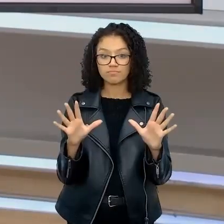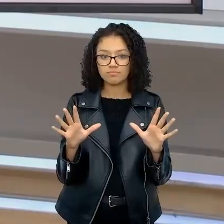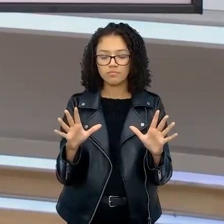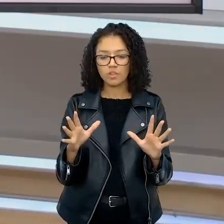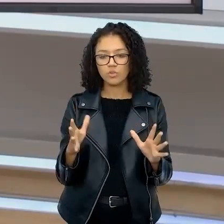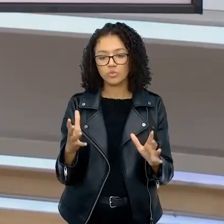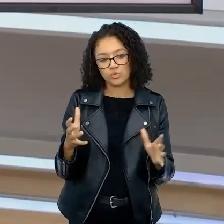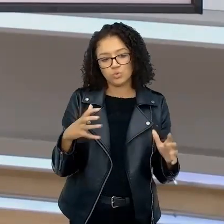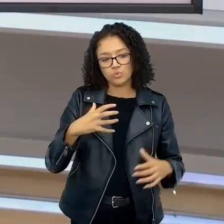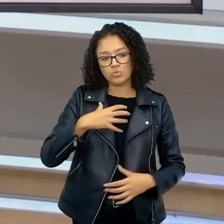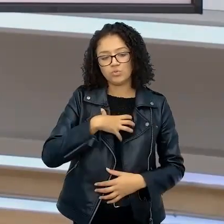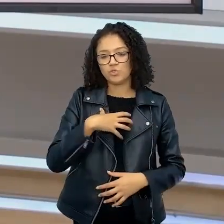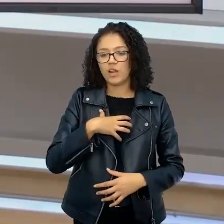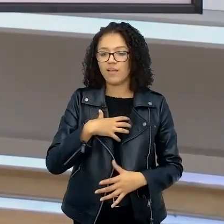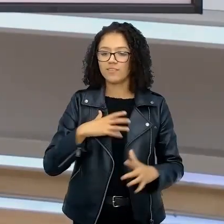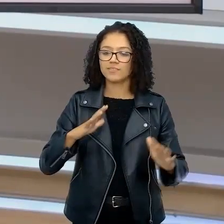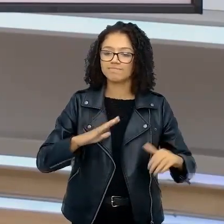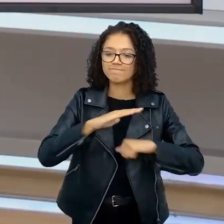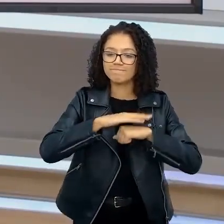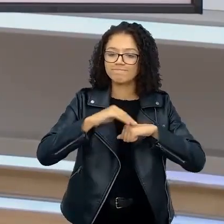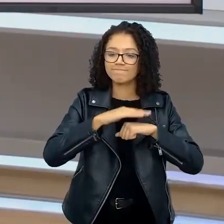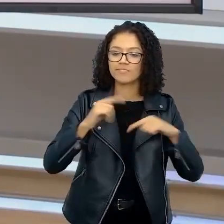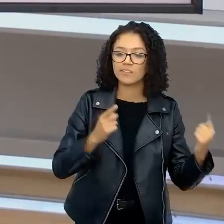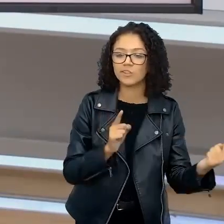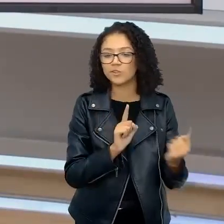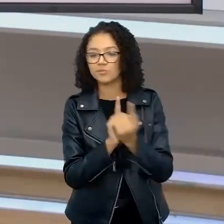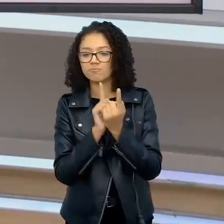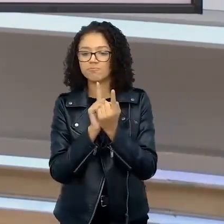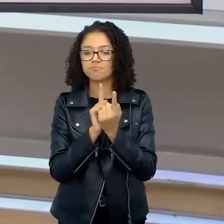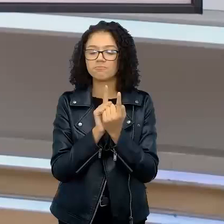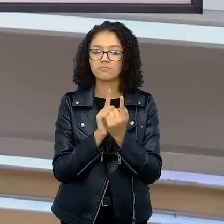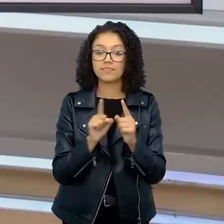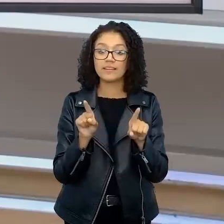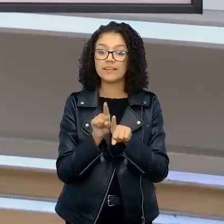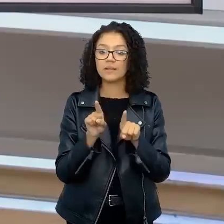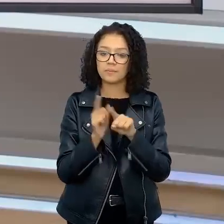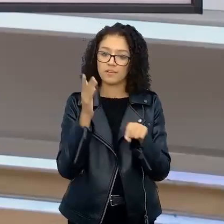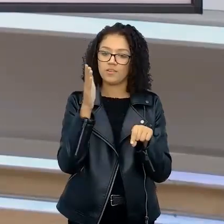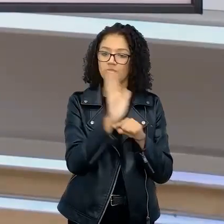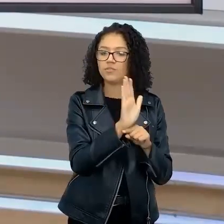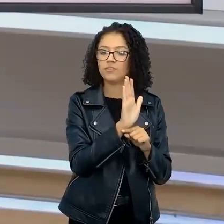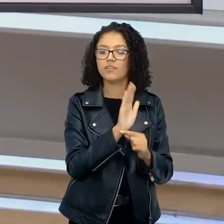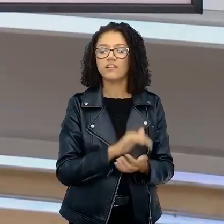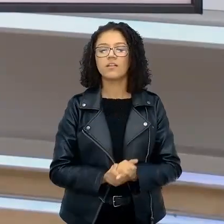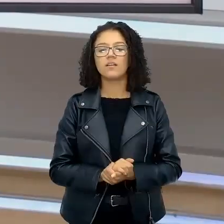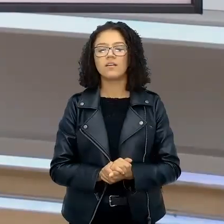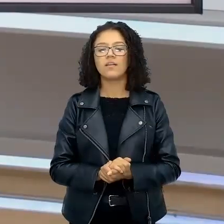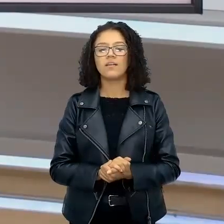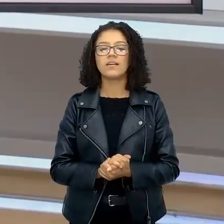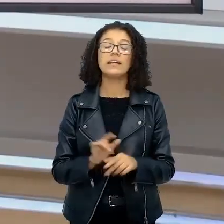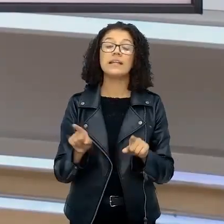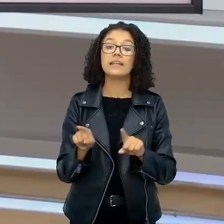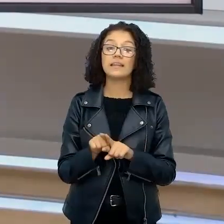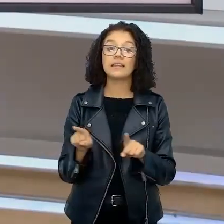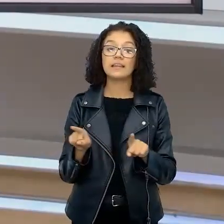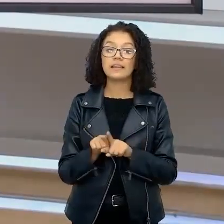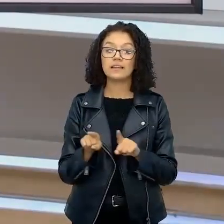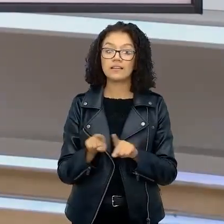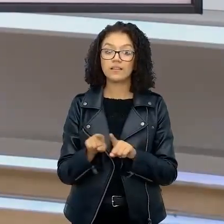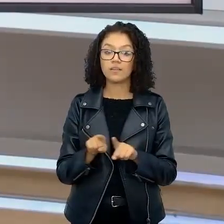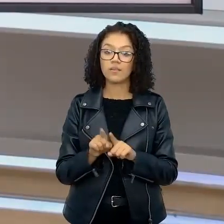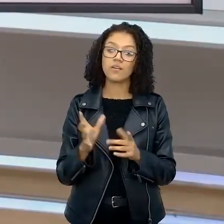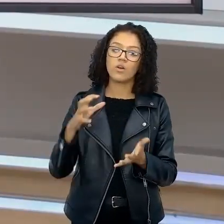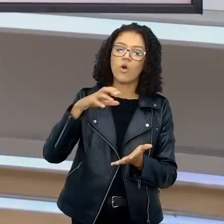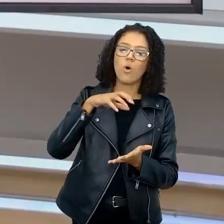integral essa criança e esse adolescente, né? E a gente também tem a participação de organizações